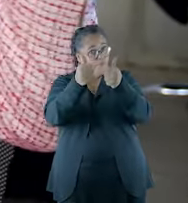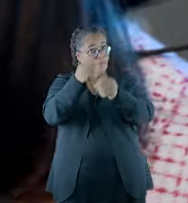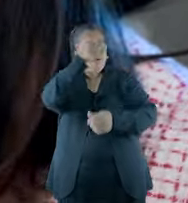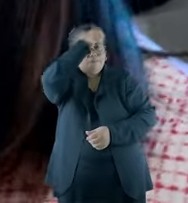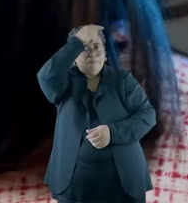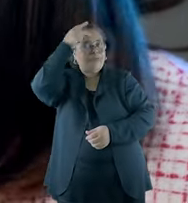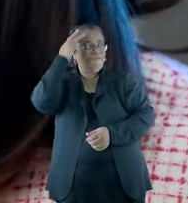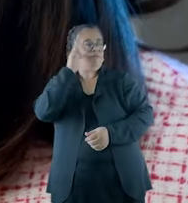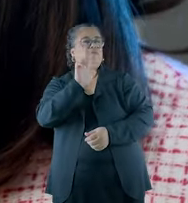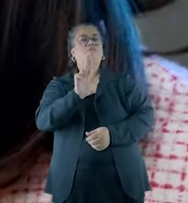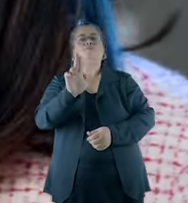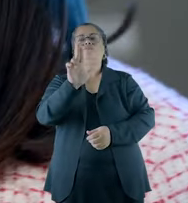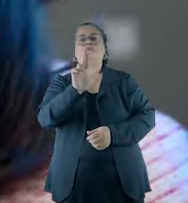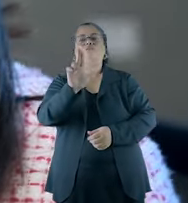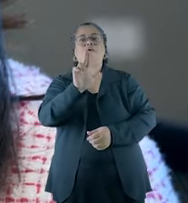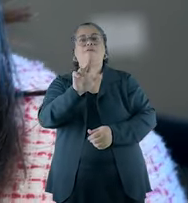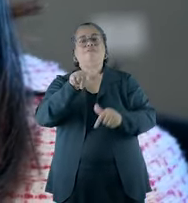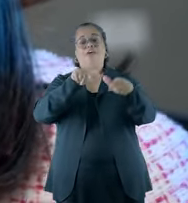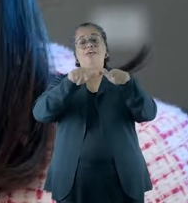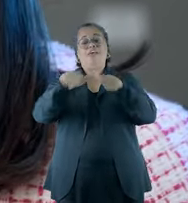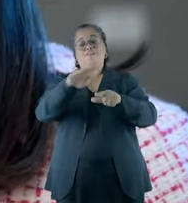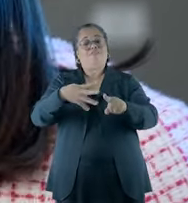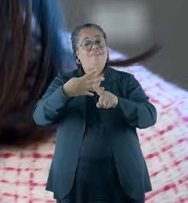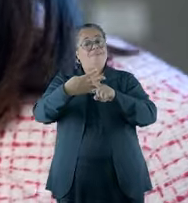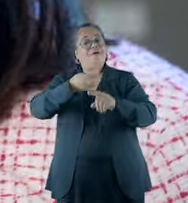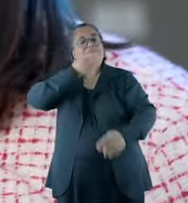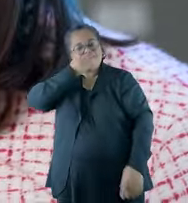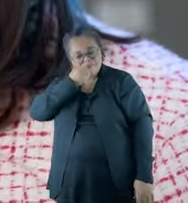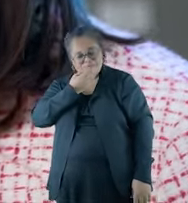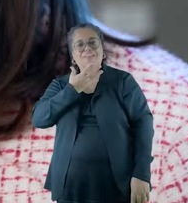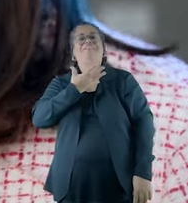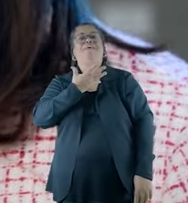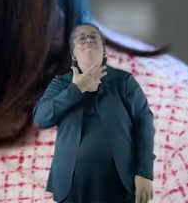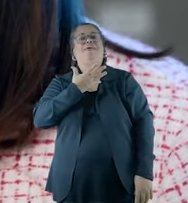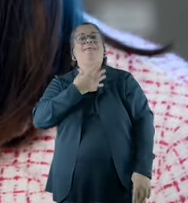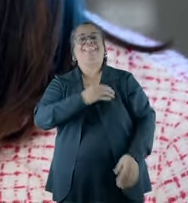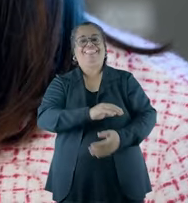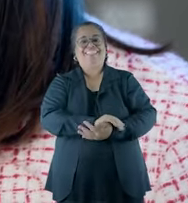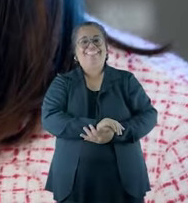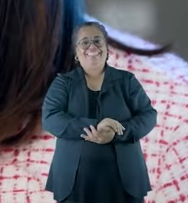fevereiro. Partiu? Prefeitura de Uberlândia. Fazer mais, fazer bem.